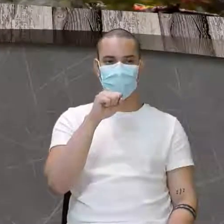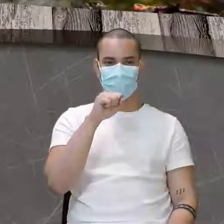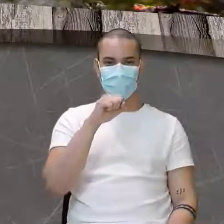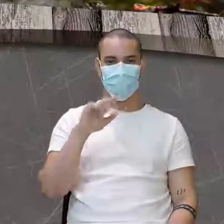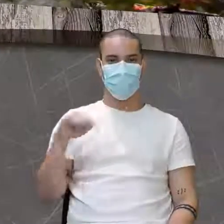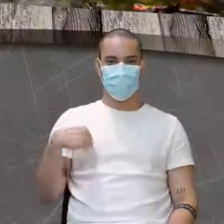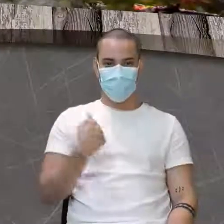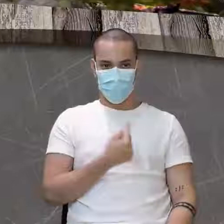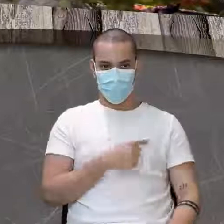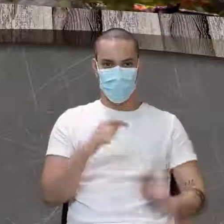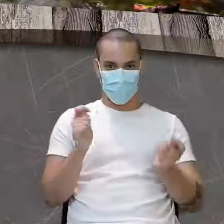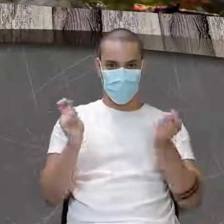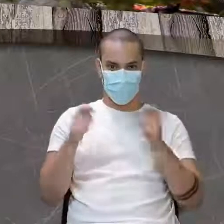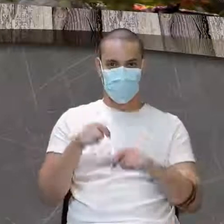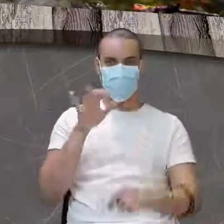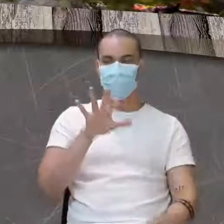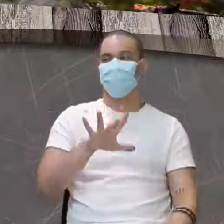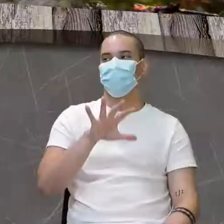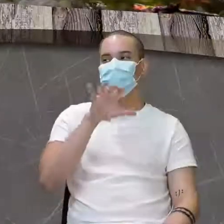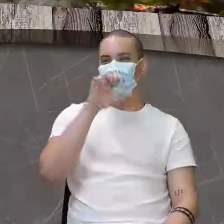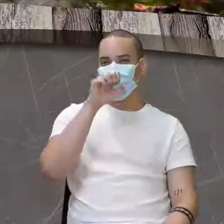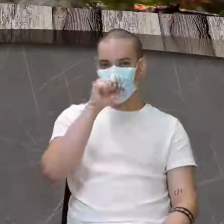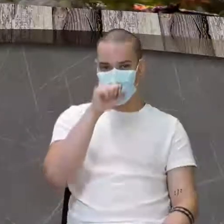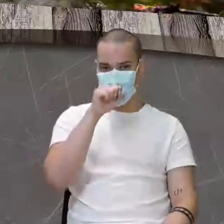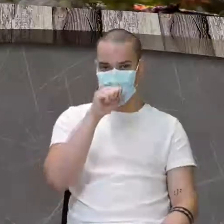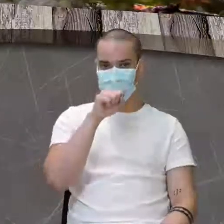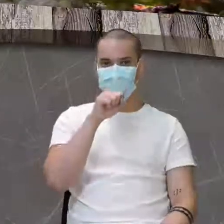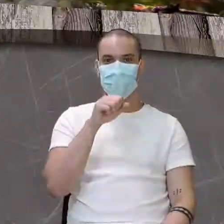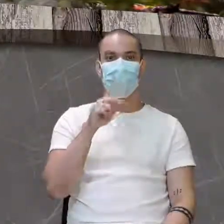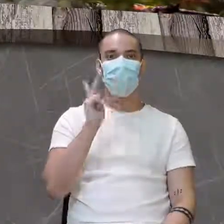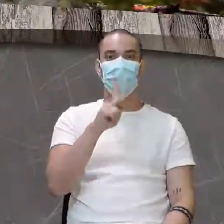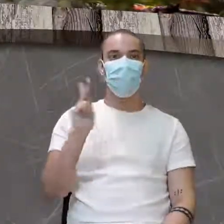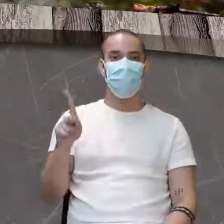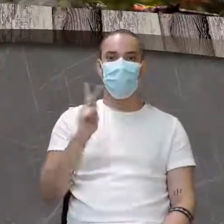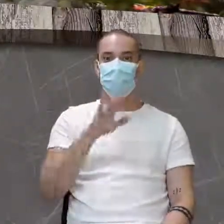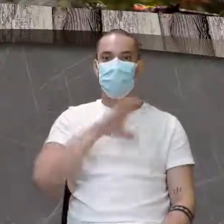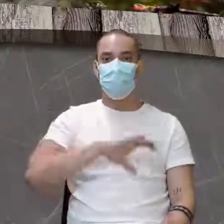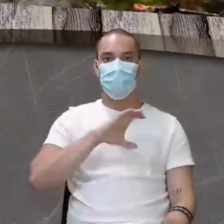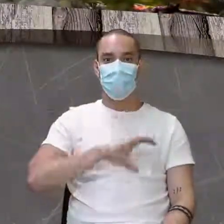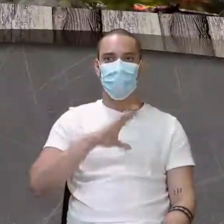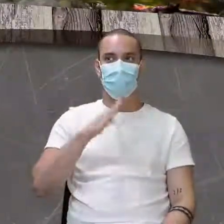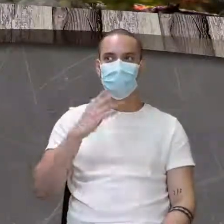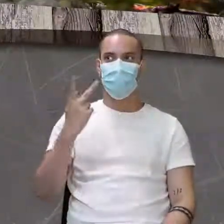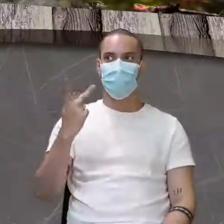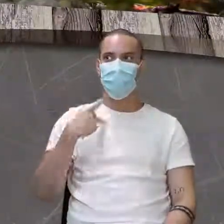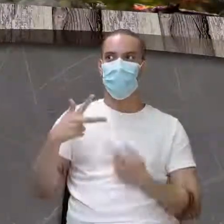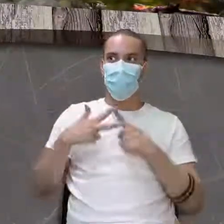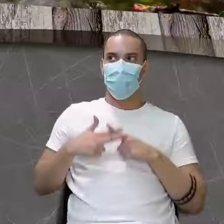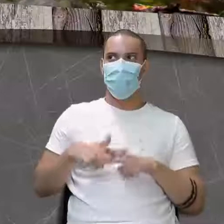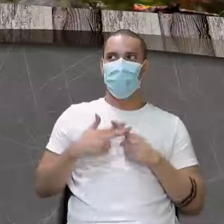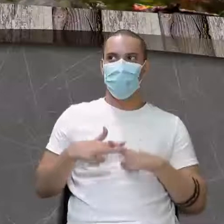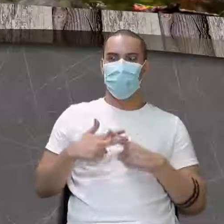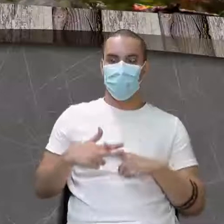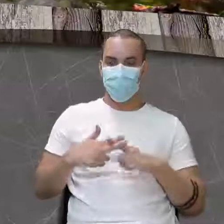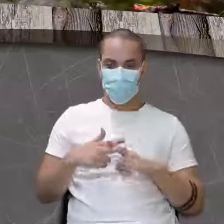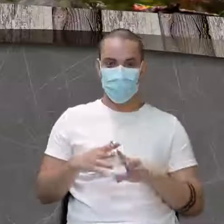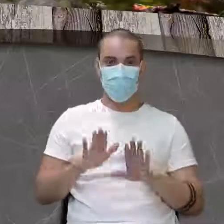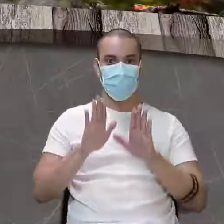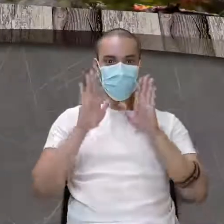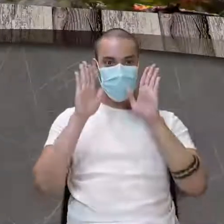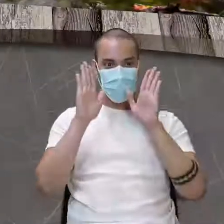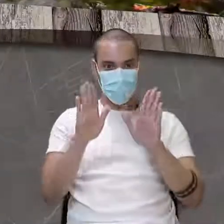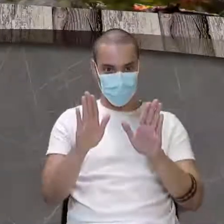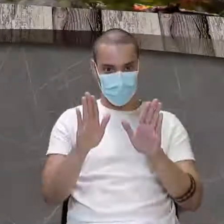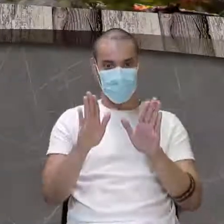que a gente produza, eita, a amadinha é purinha aqui, acontece. Para que a gente